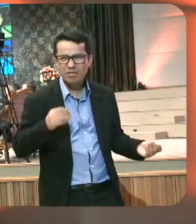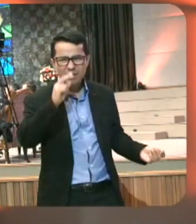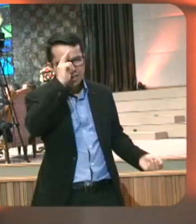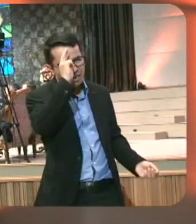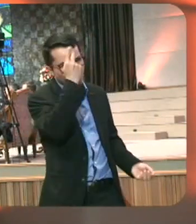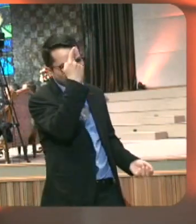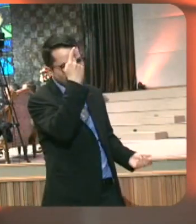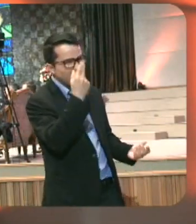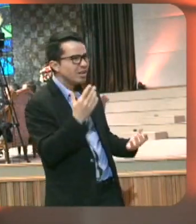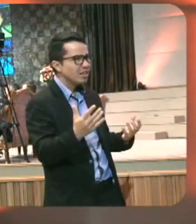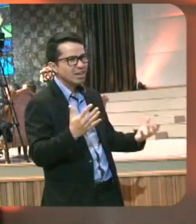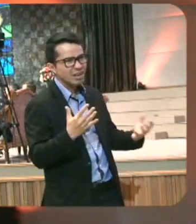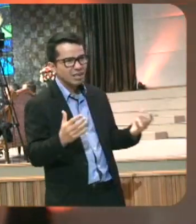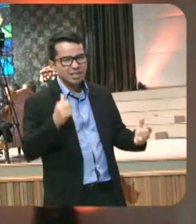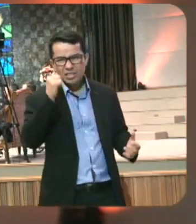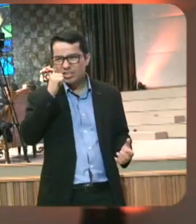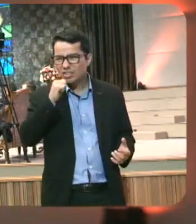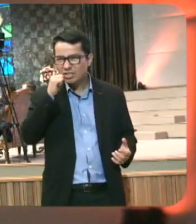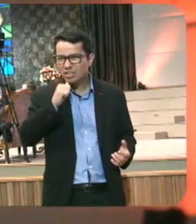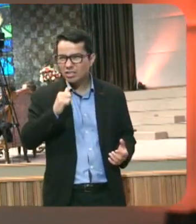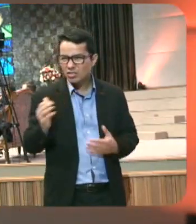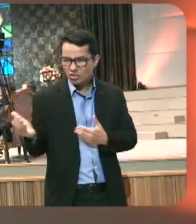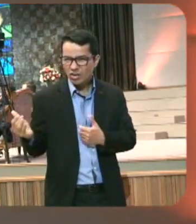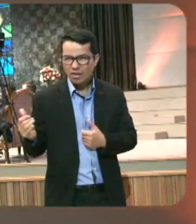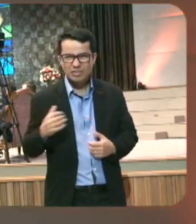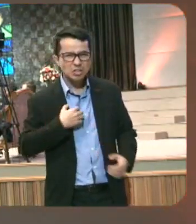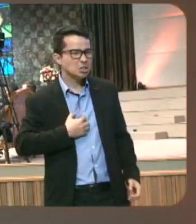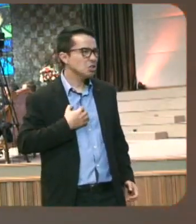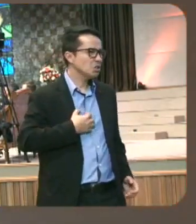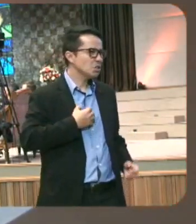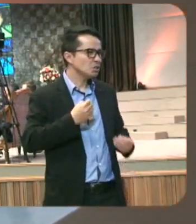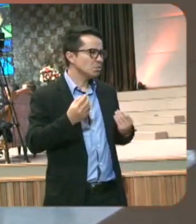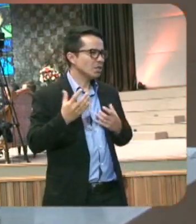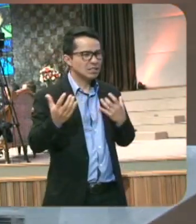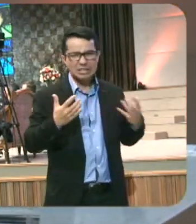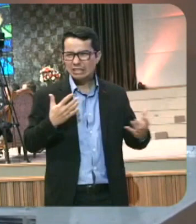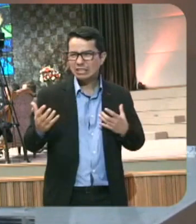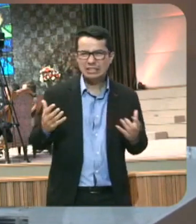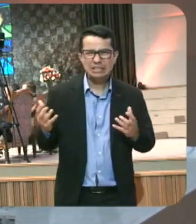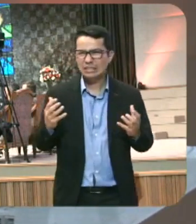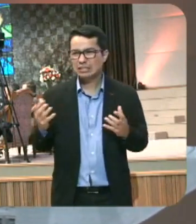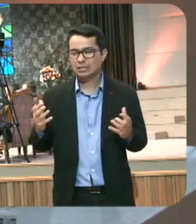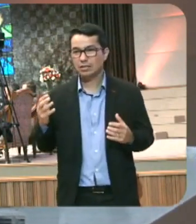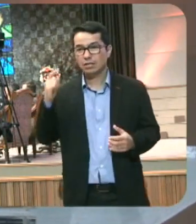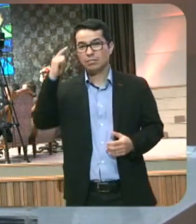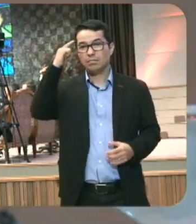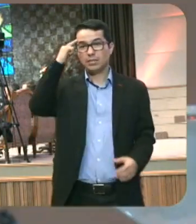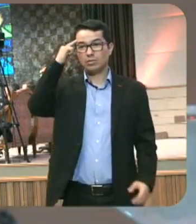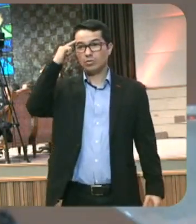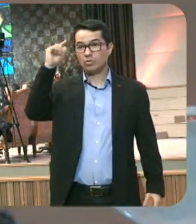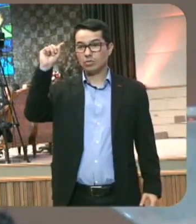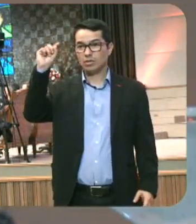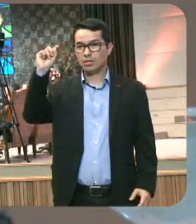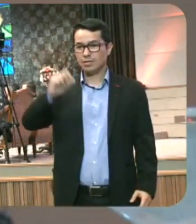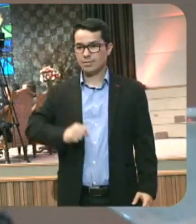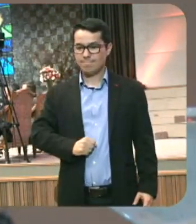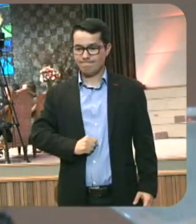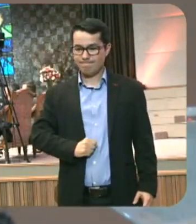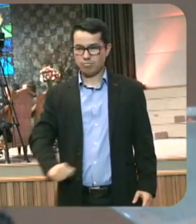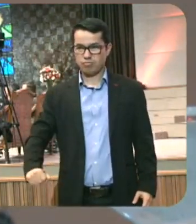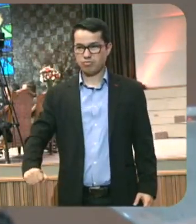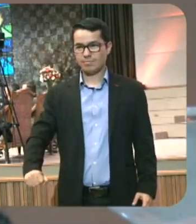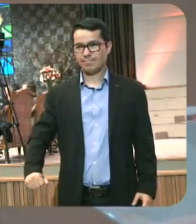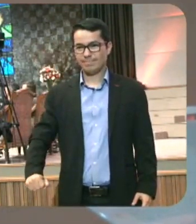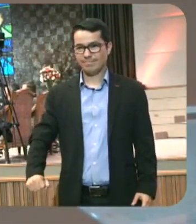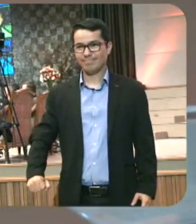E aquela jovem entrou em desespero. E no desespero dela, ela pensou em cometer um aborto.